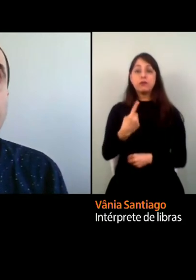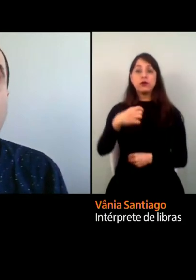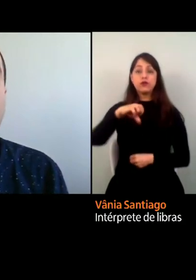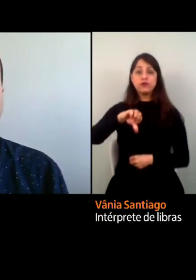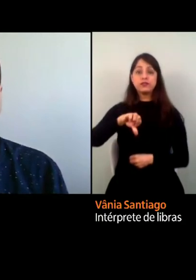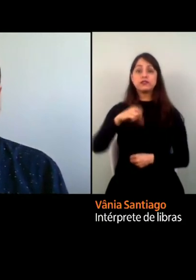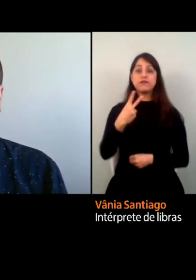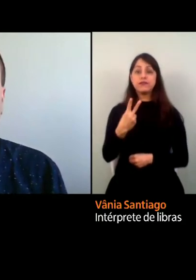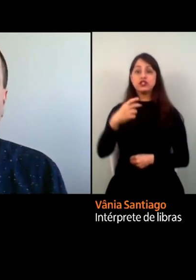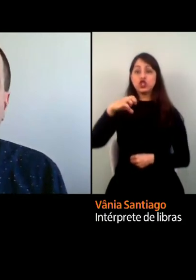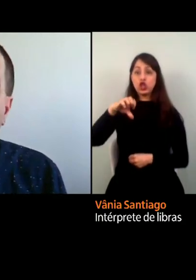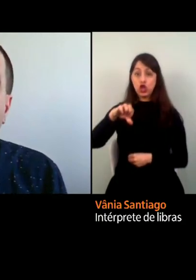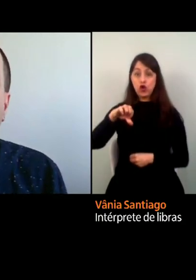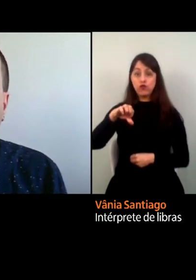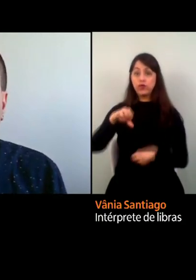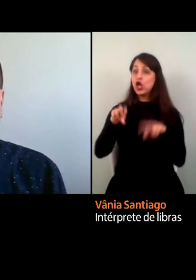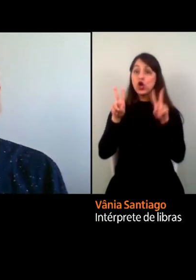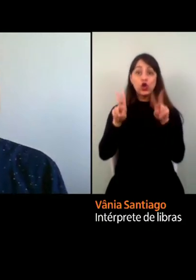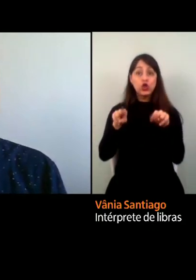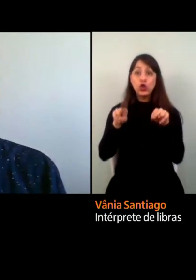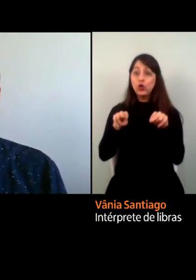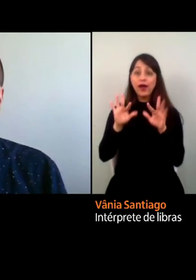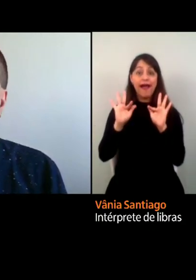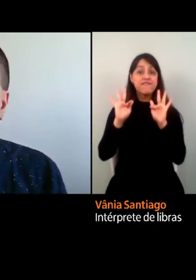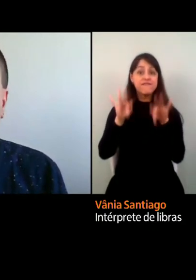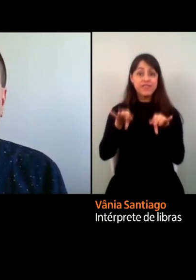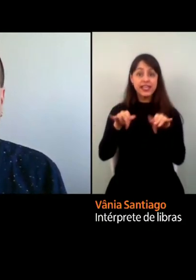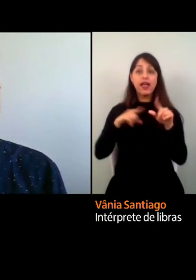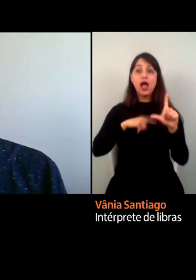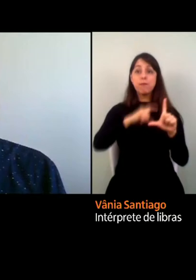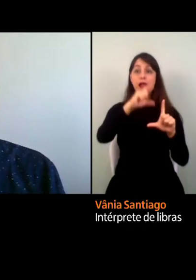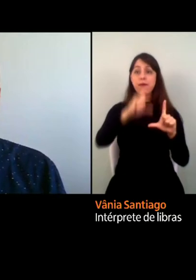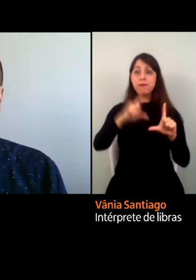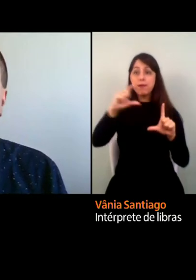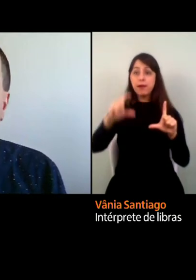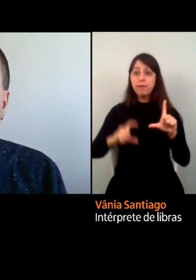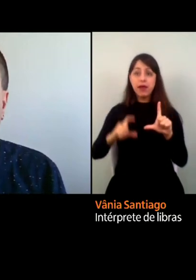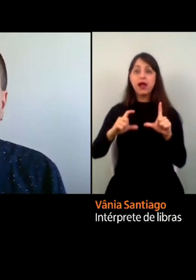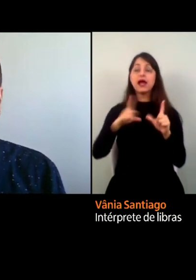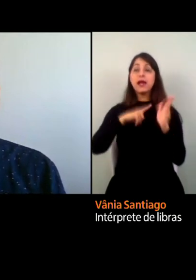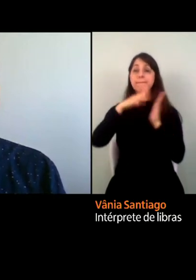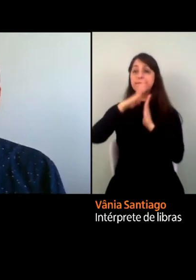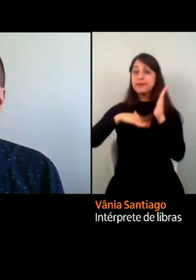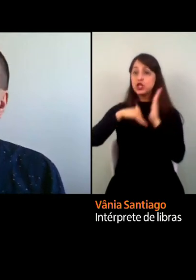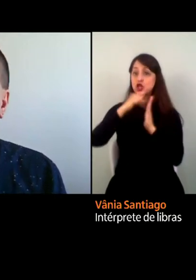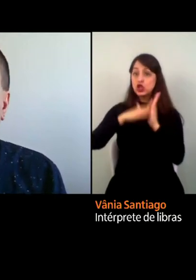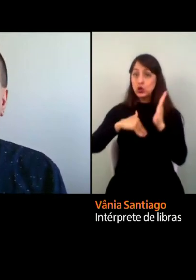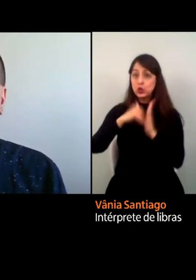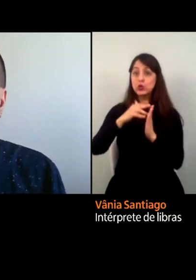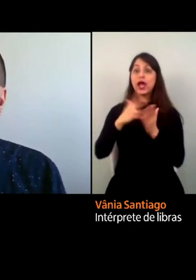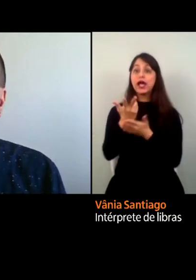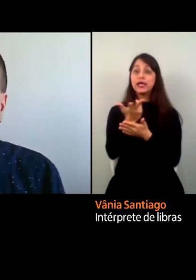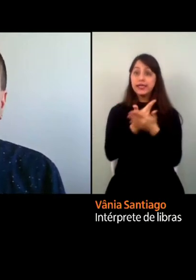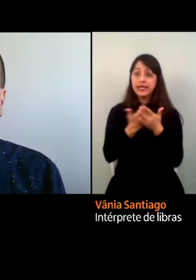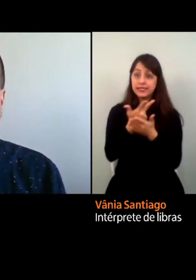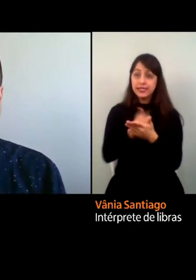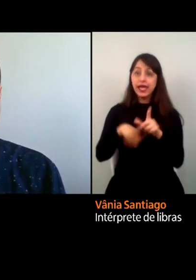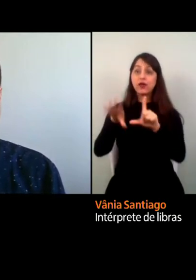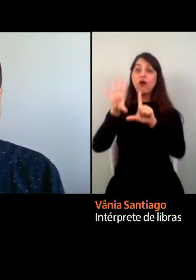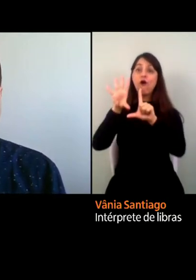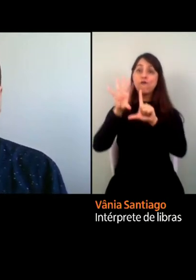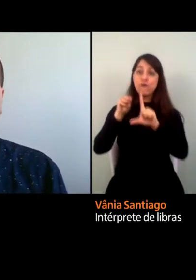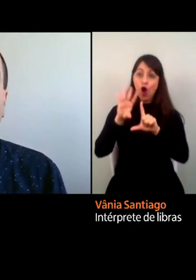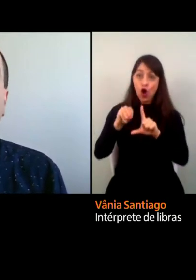ele justapôs reproduções de pinturas, fotografias, desenhos e documentos de